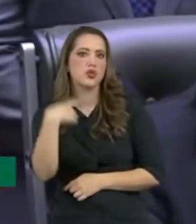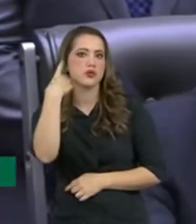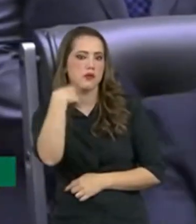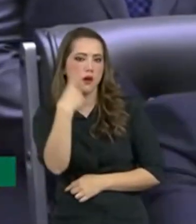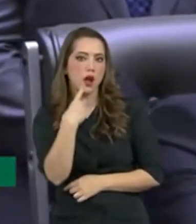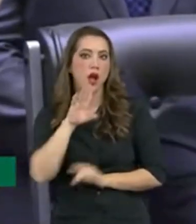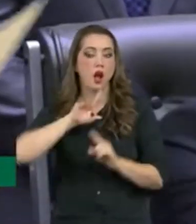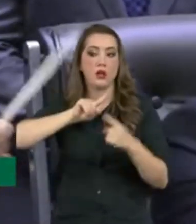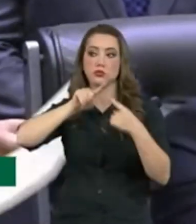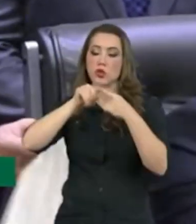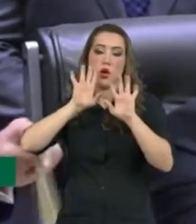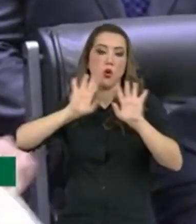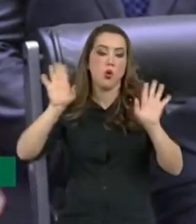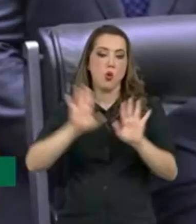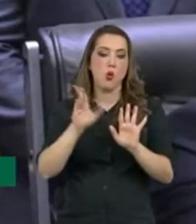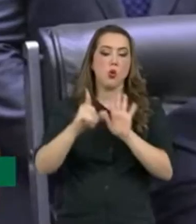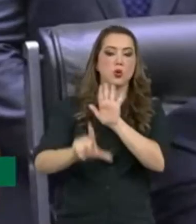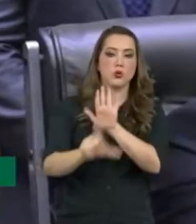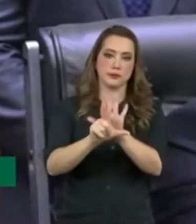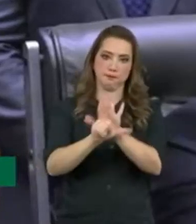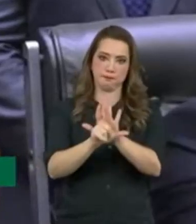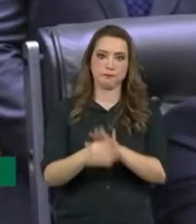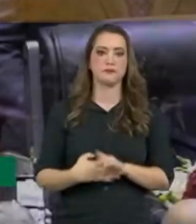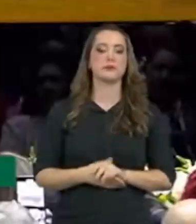do devido processo legal.